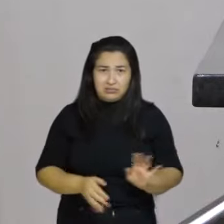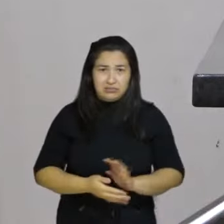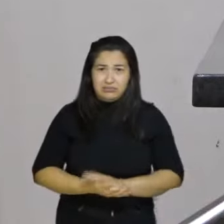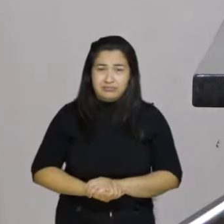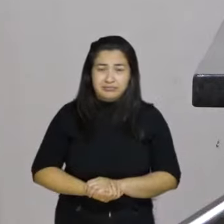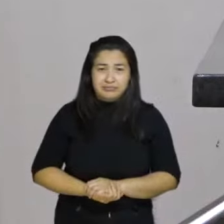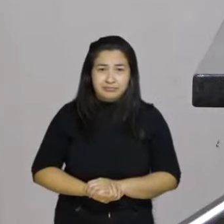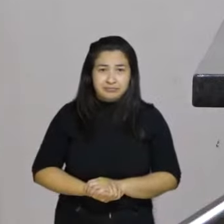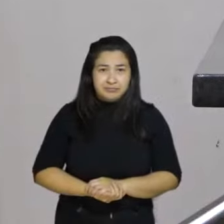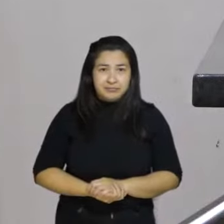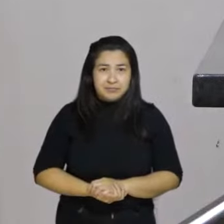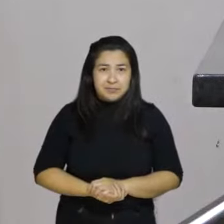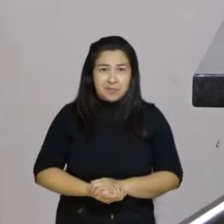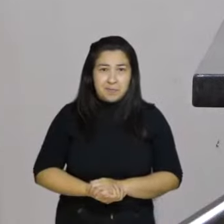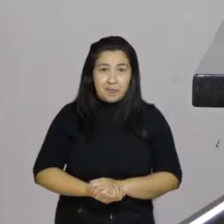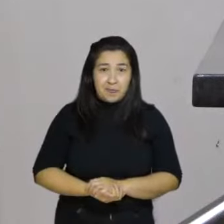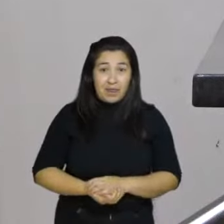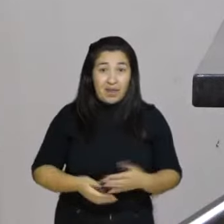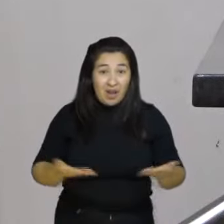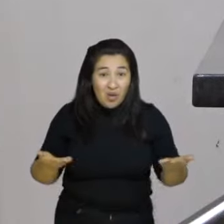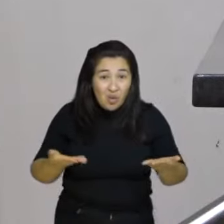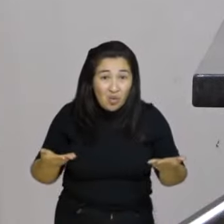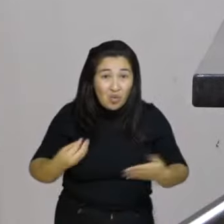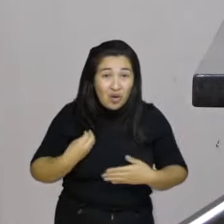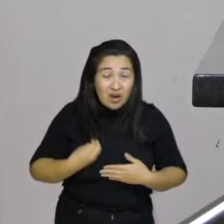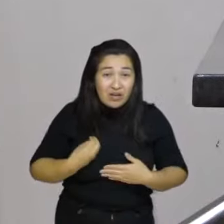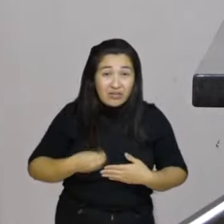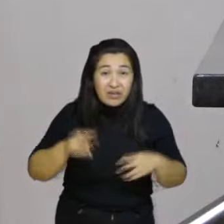moderação nesse momento que nós